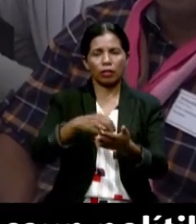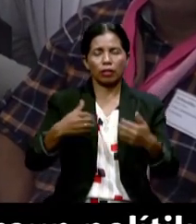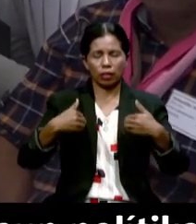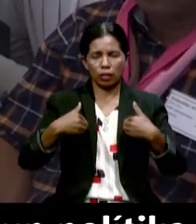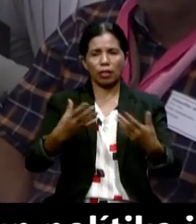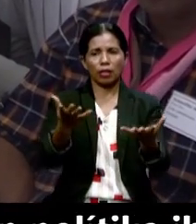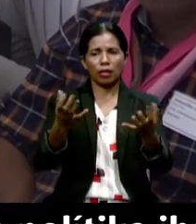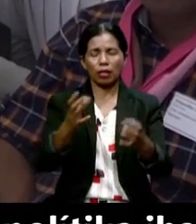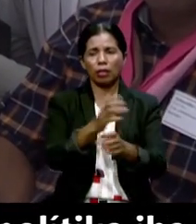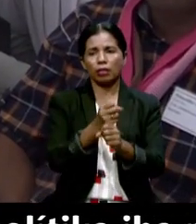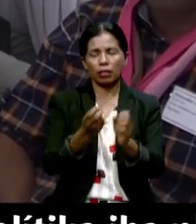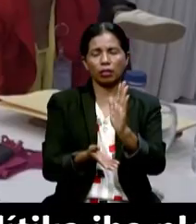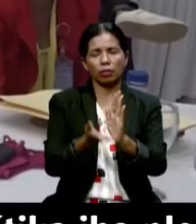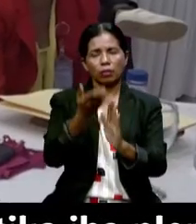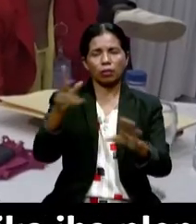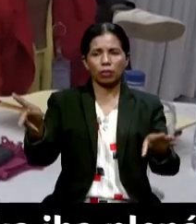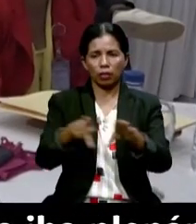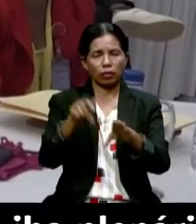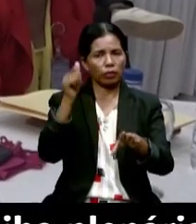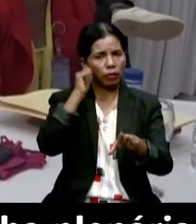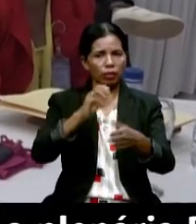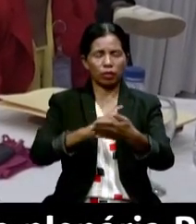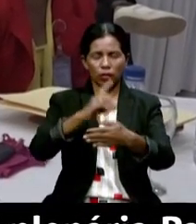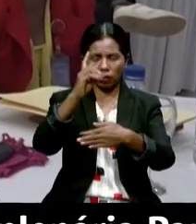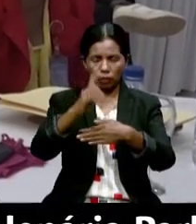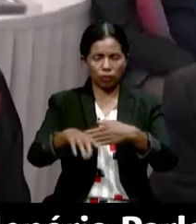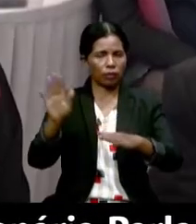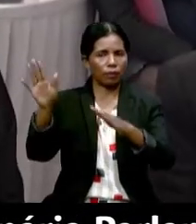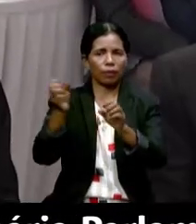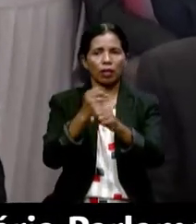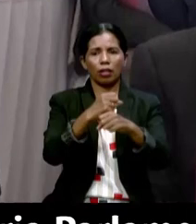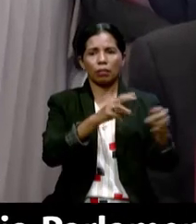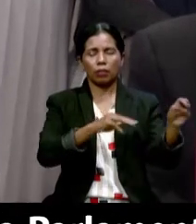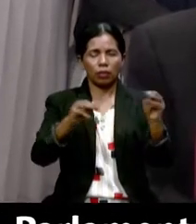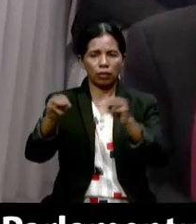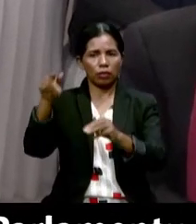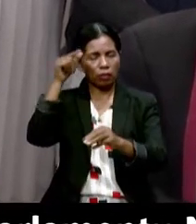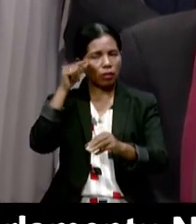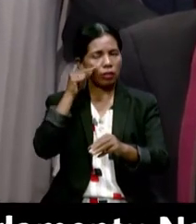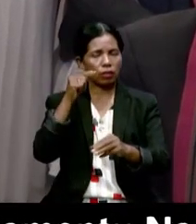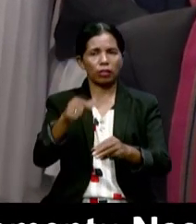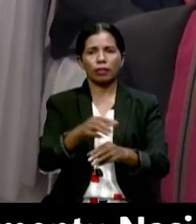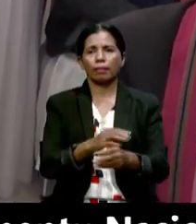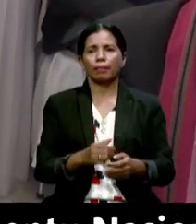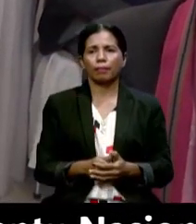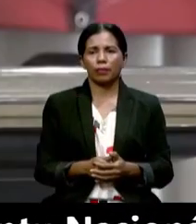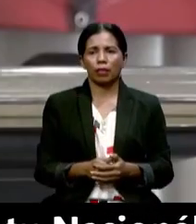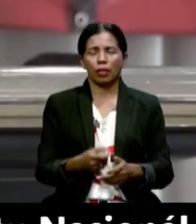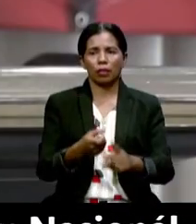oin atu hasai numero participasong feto iha desenvolvimento lokal nomos halobudan sabai iha igualdade de género. Usi